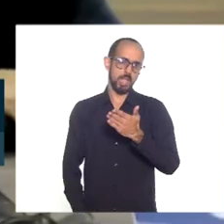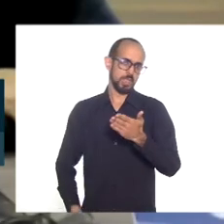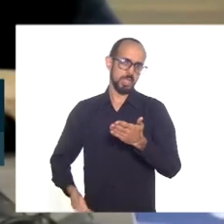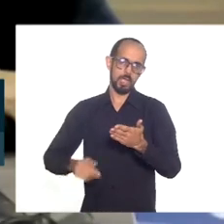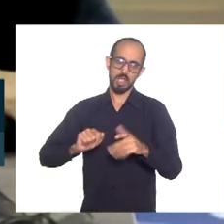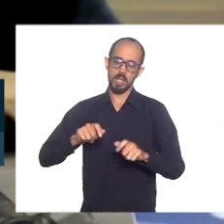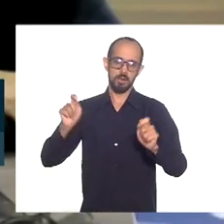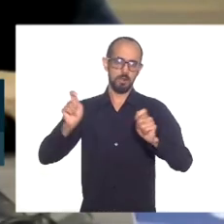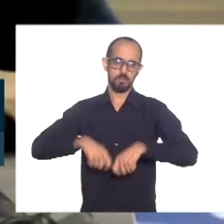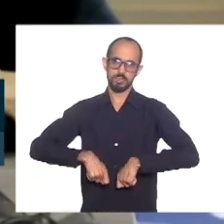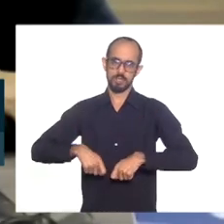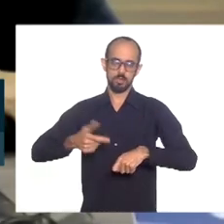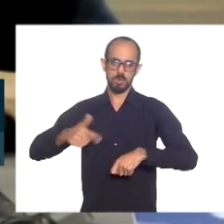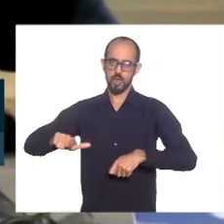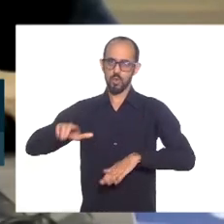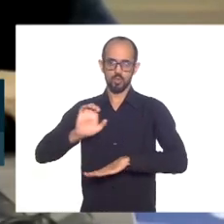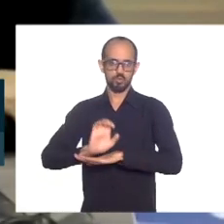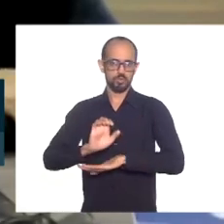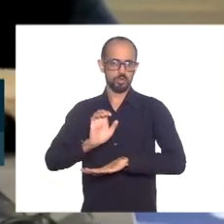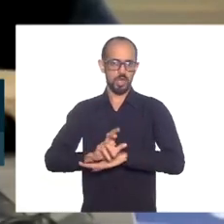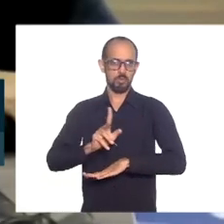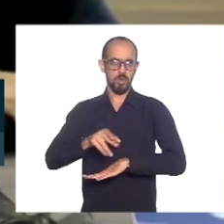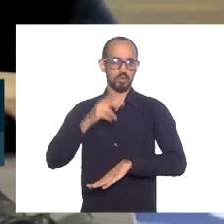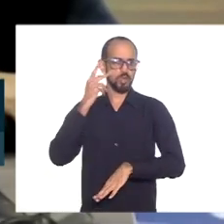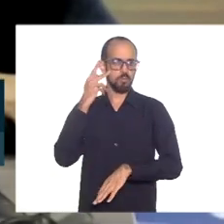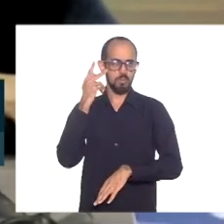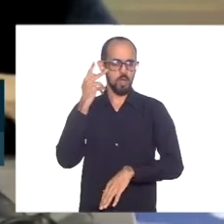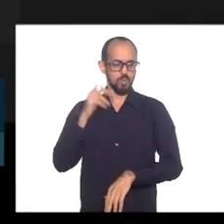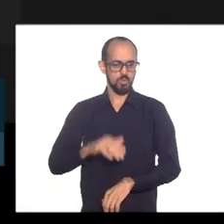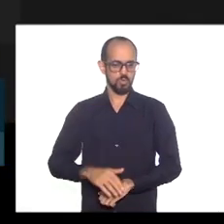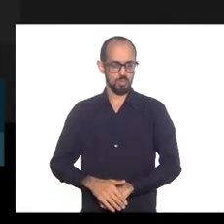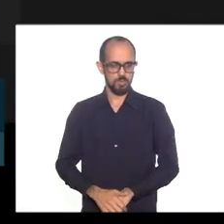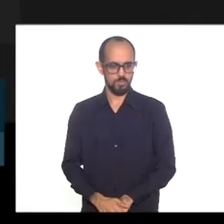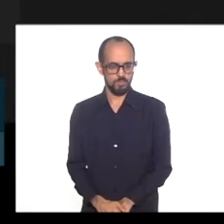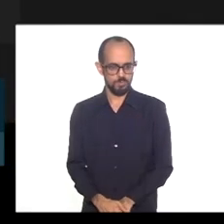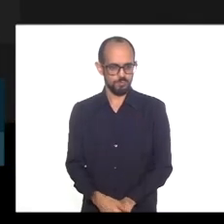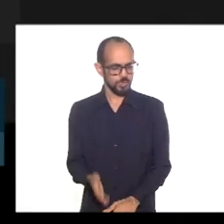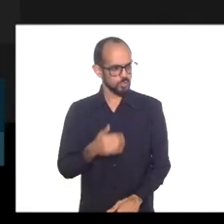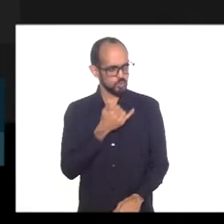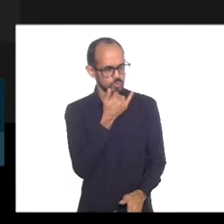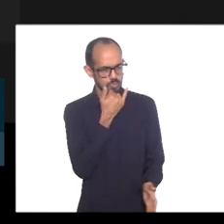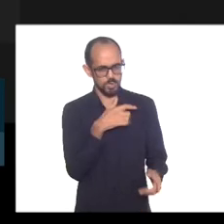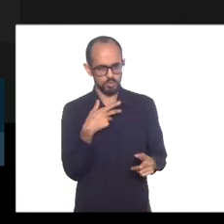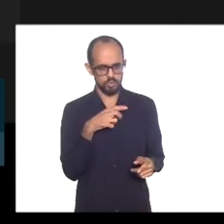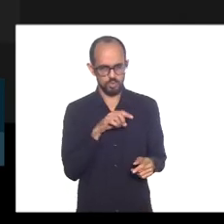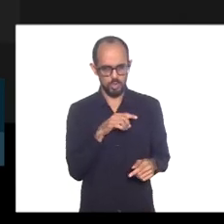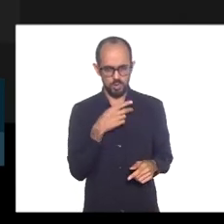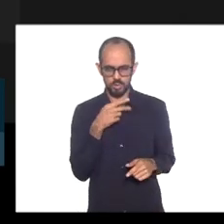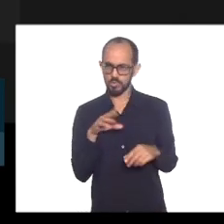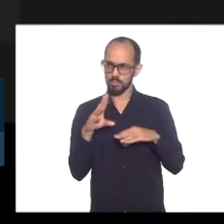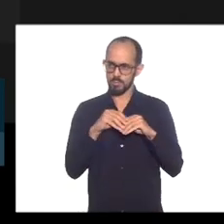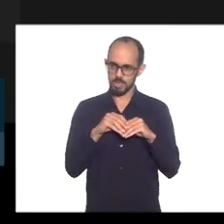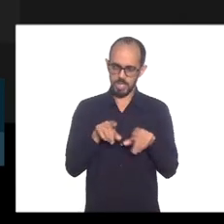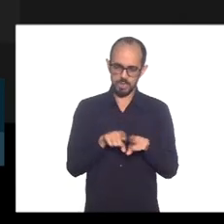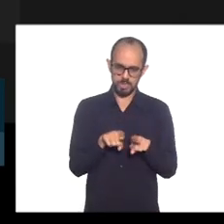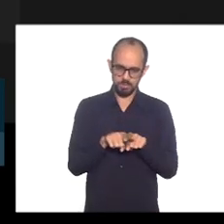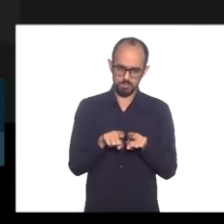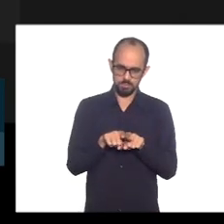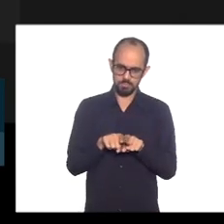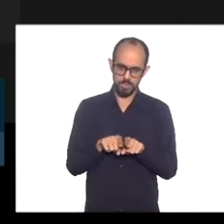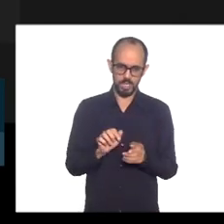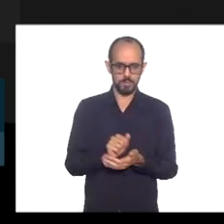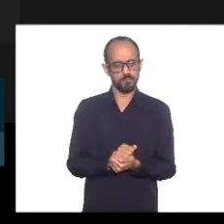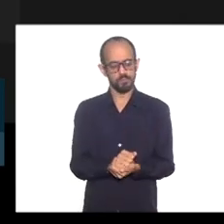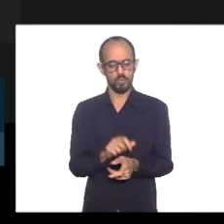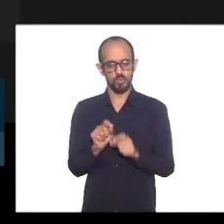as possibilidades para outros estados, em especial para o estado de São Paulo. E, deputado, só uma coisa, quer dizer, eu acho que é muito importante, nós